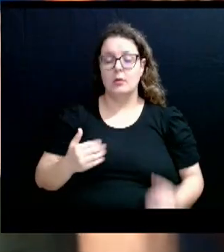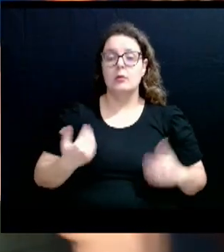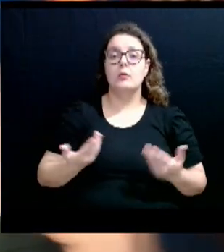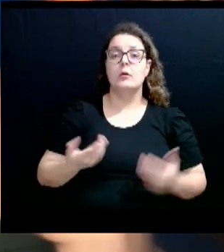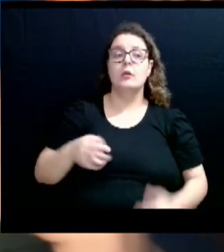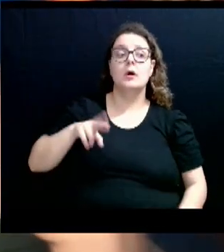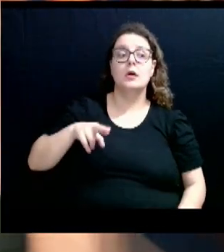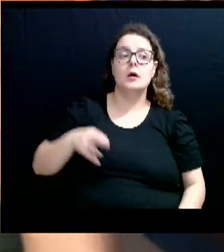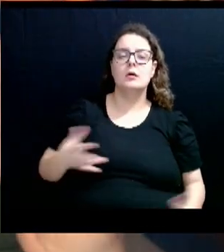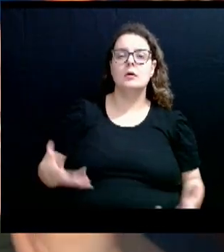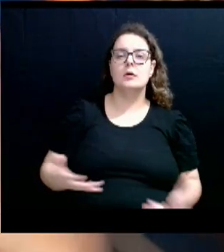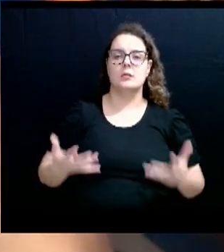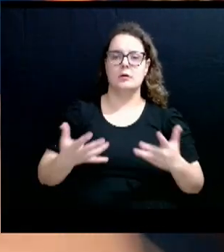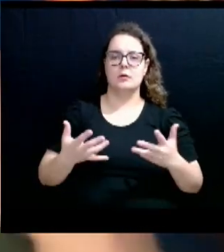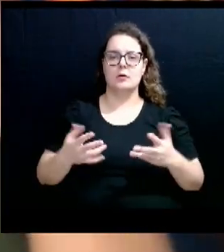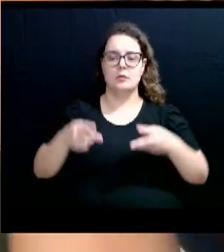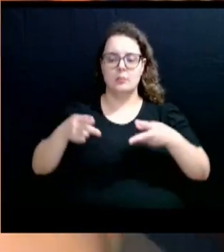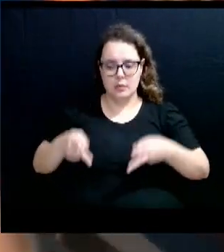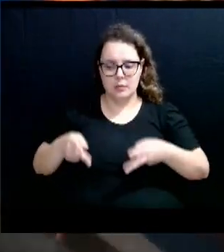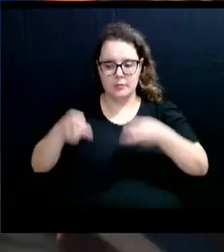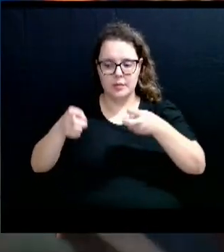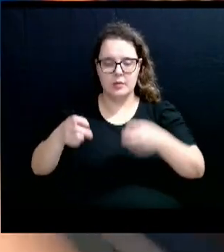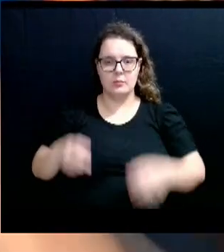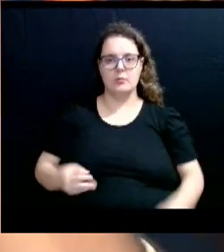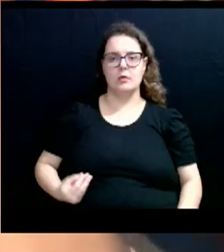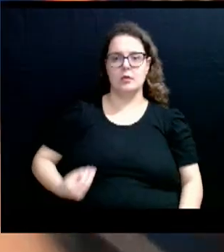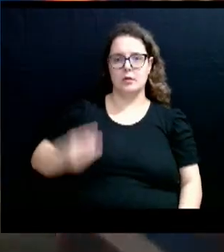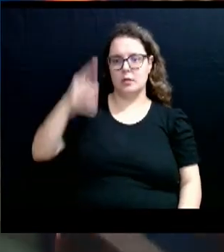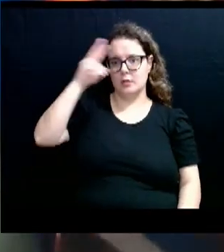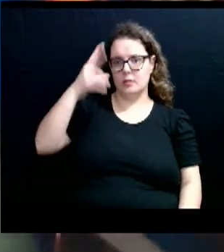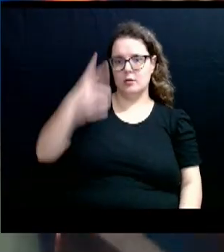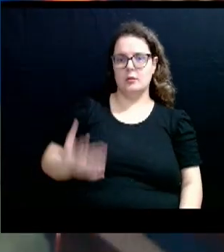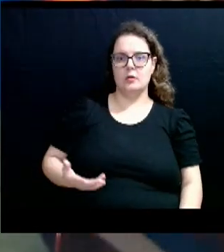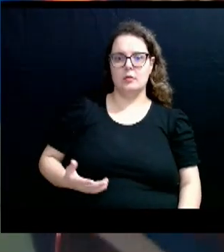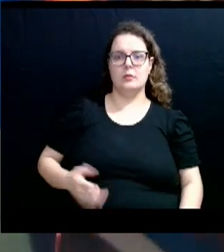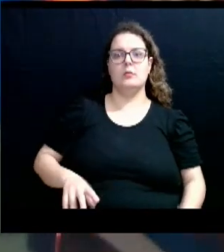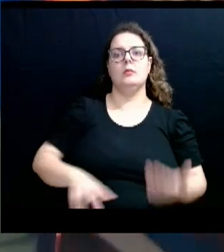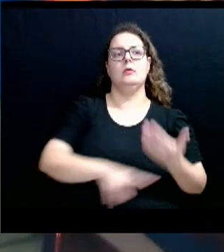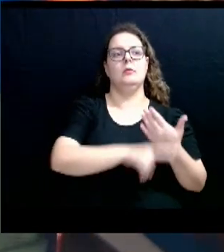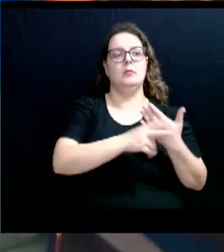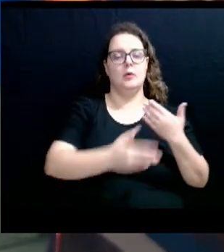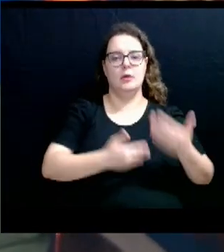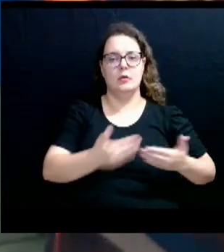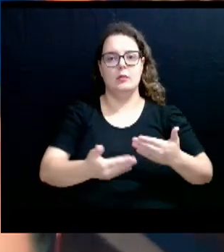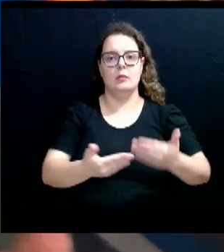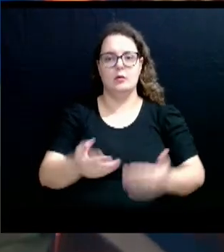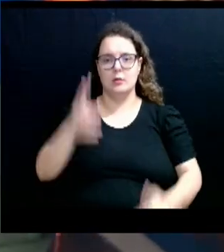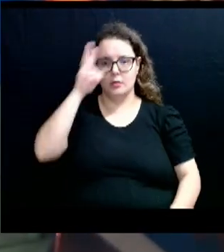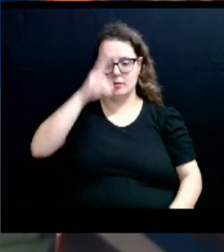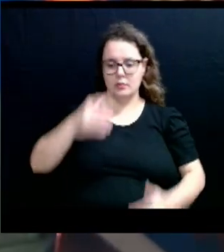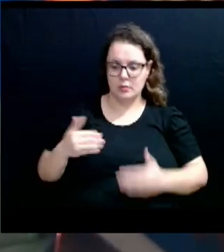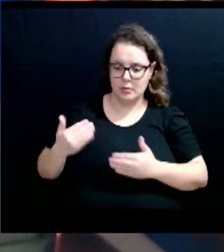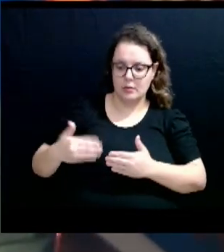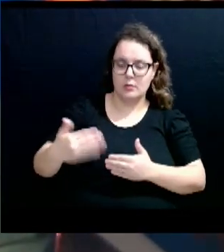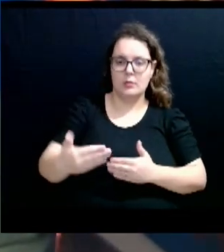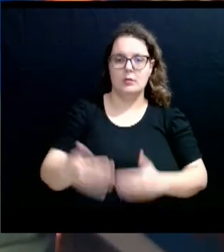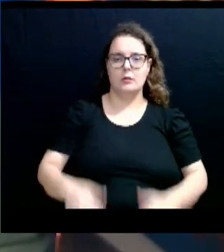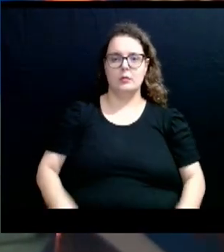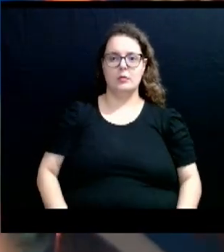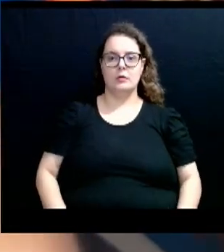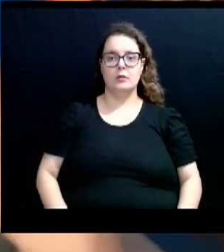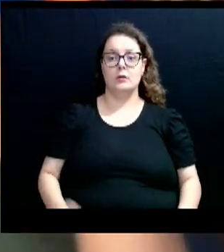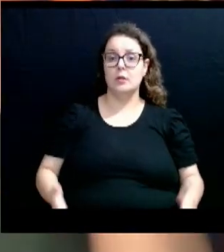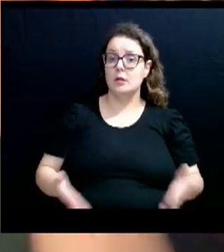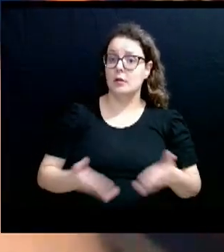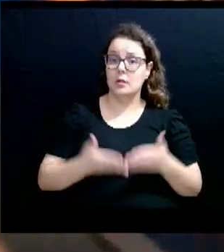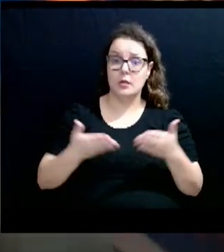olhar para essa história, mas principalmente para ela reproduzir, para ela passar essa história adiante? Isso empobrece a nossa